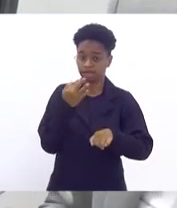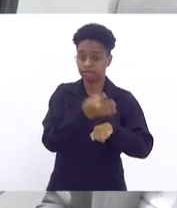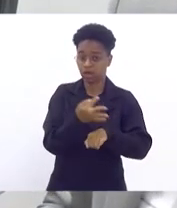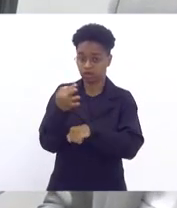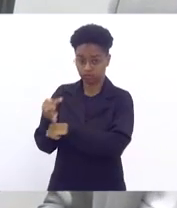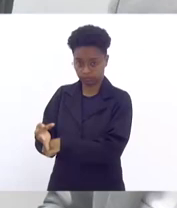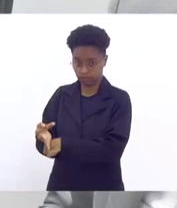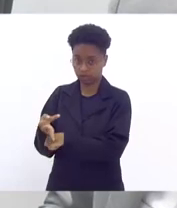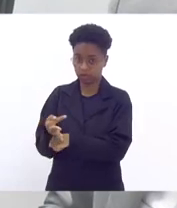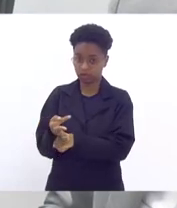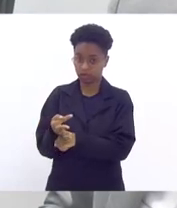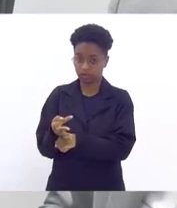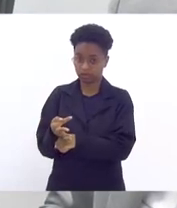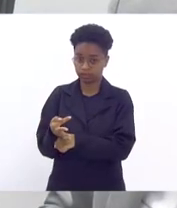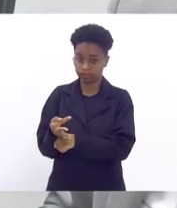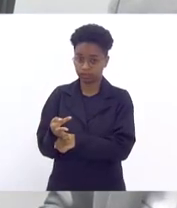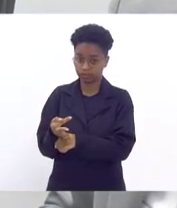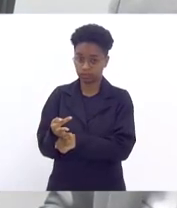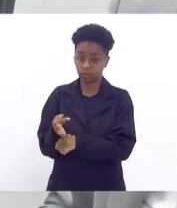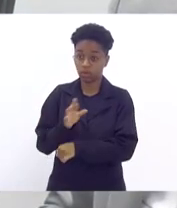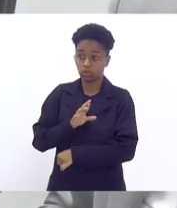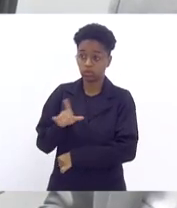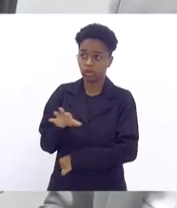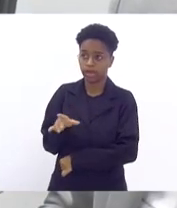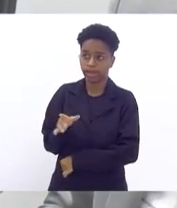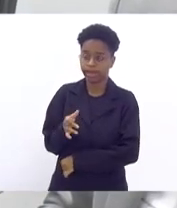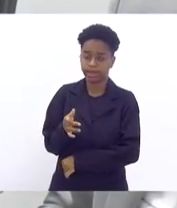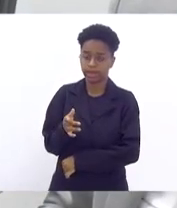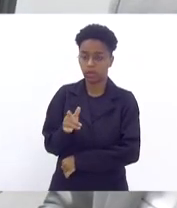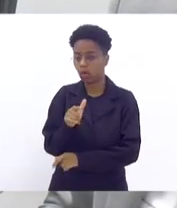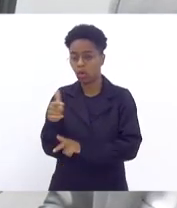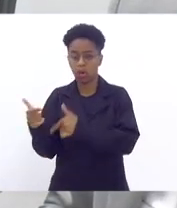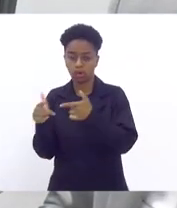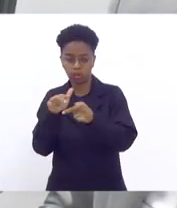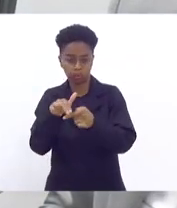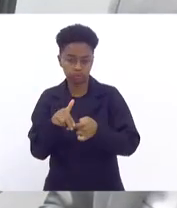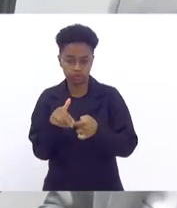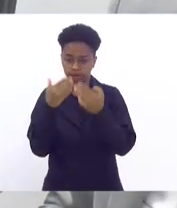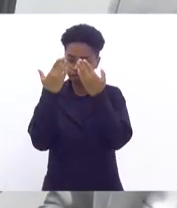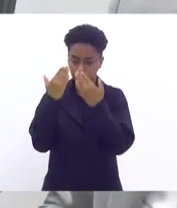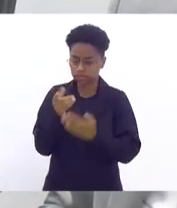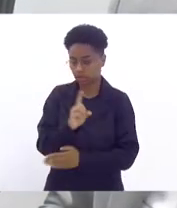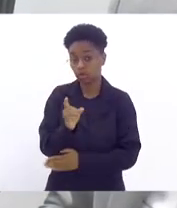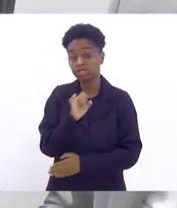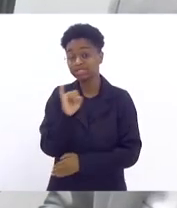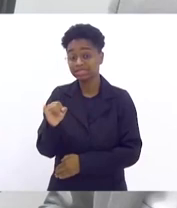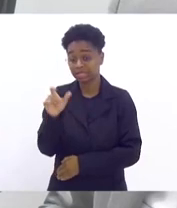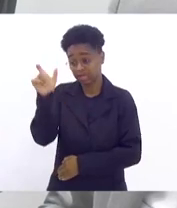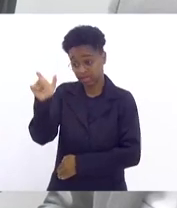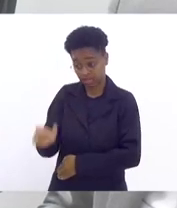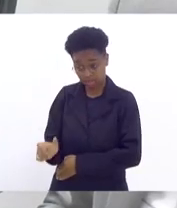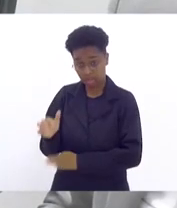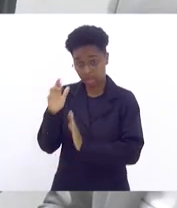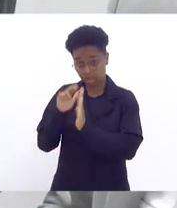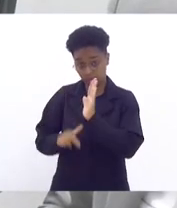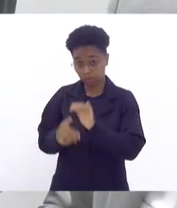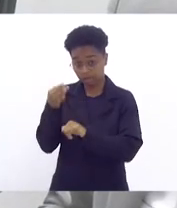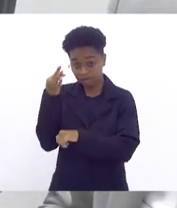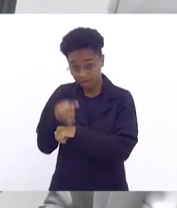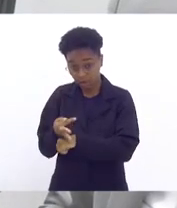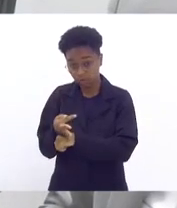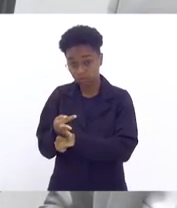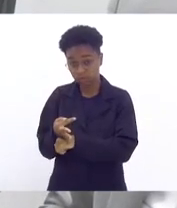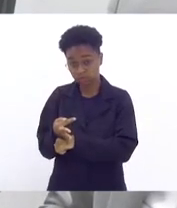por conta de Alzheimer na verdade não é por um outro motivo não é vista nada disso por ausência do relator o